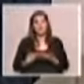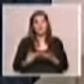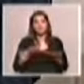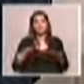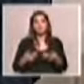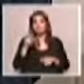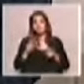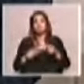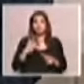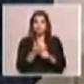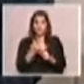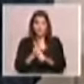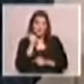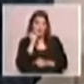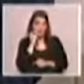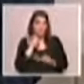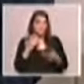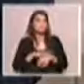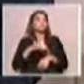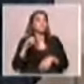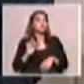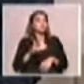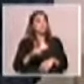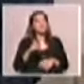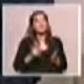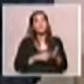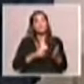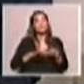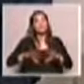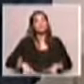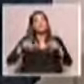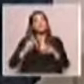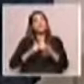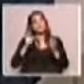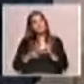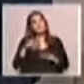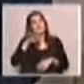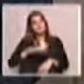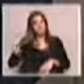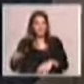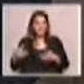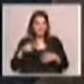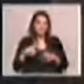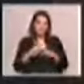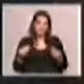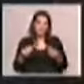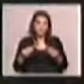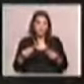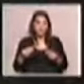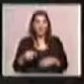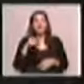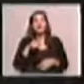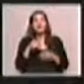ao consumidor. Isso é muito por falta da evolução tecnológica e do acompanhamento da ciência e da tecnologia a este produto. Este